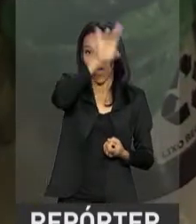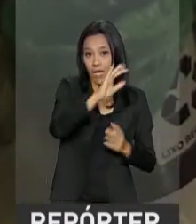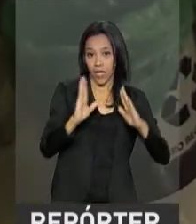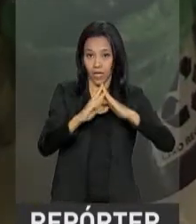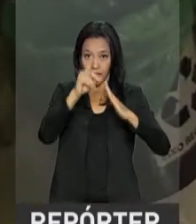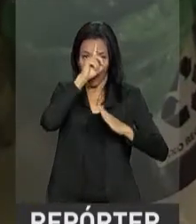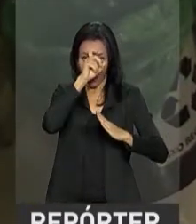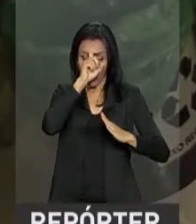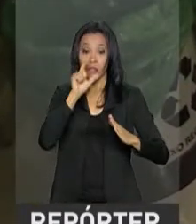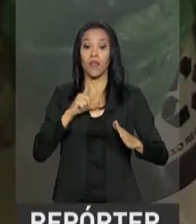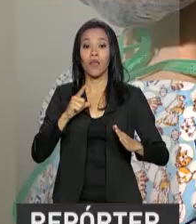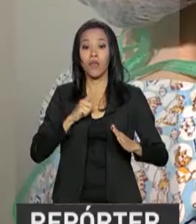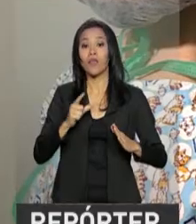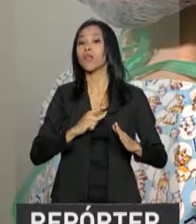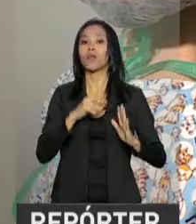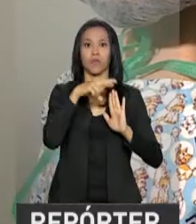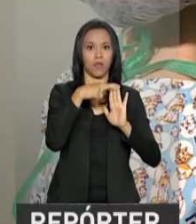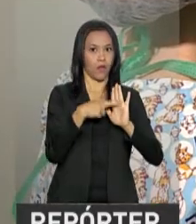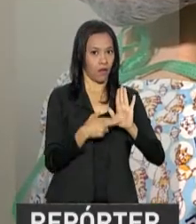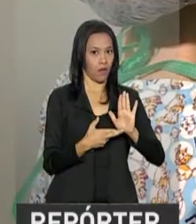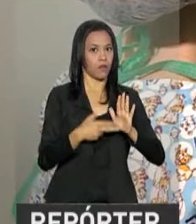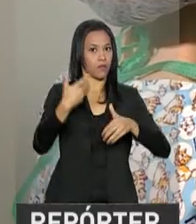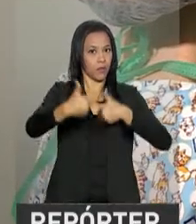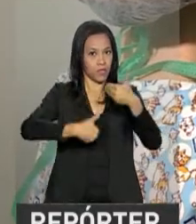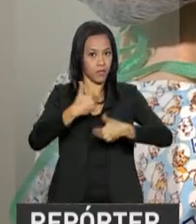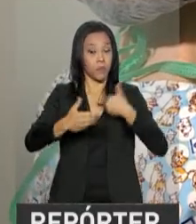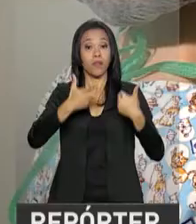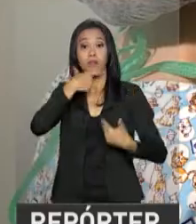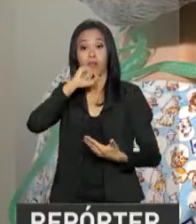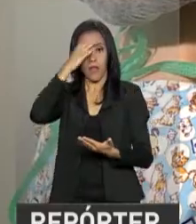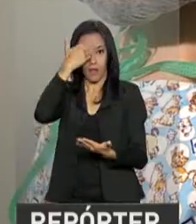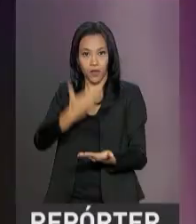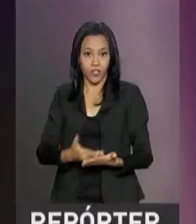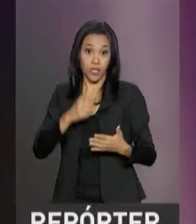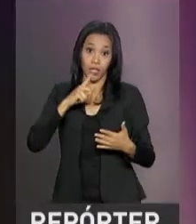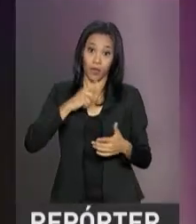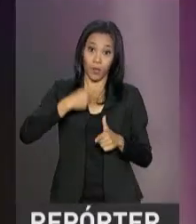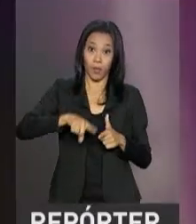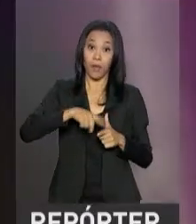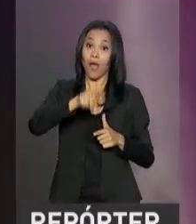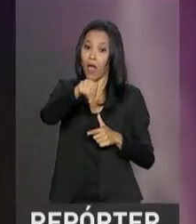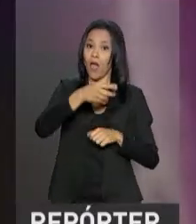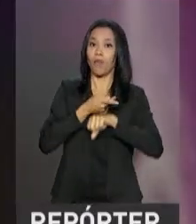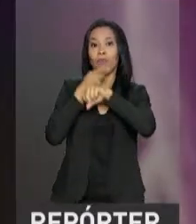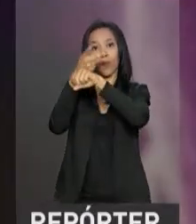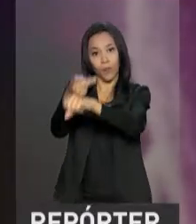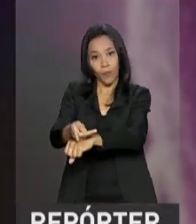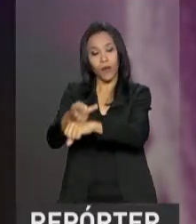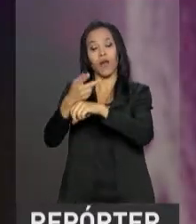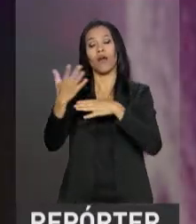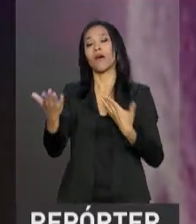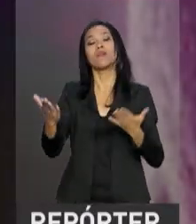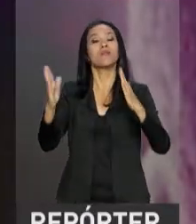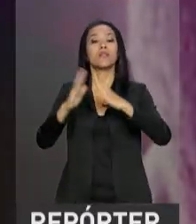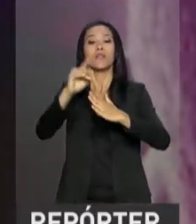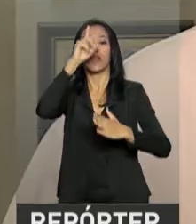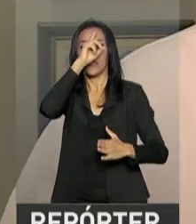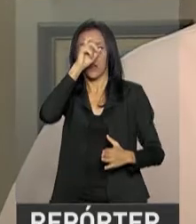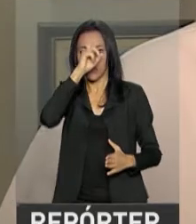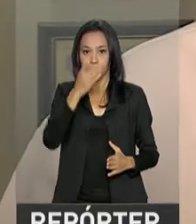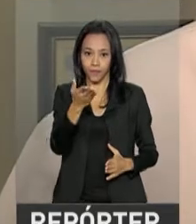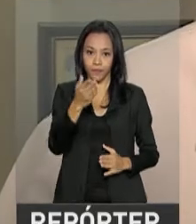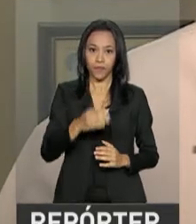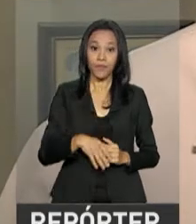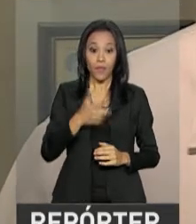tem um protocolo para o atendimento ea dica para quem acredita ter problemas é buscar atendimento na unidade básica de saúde